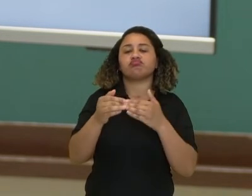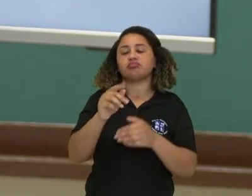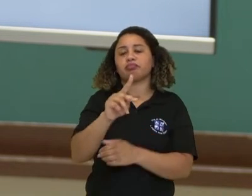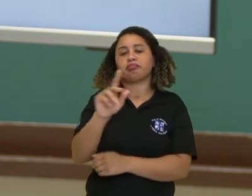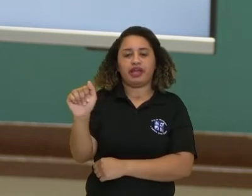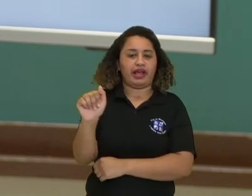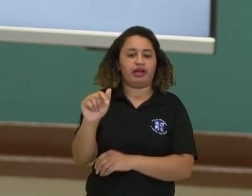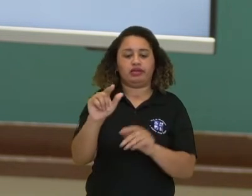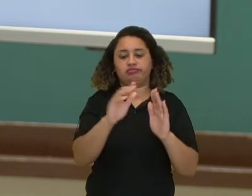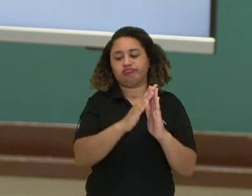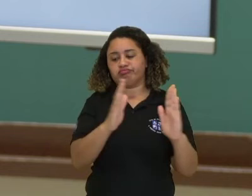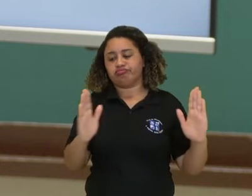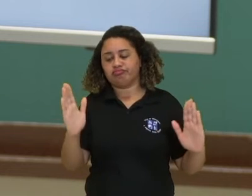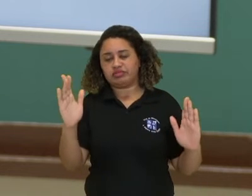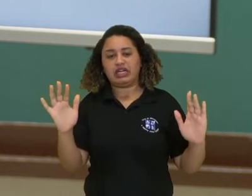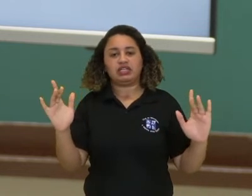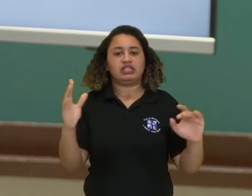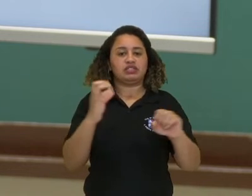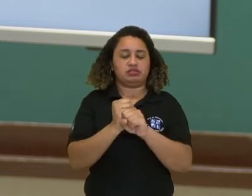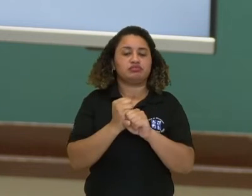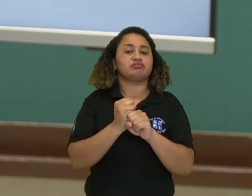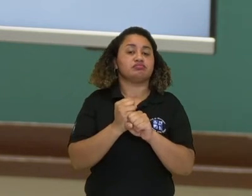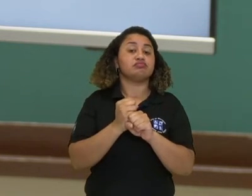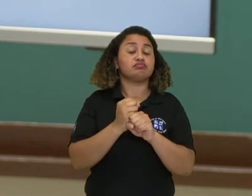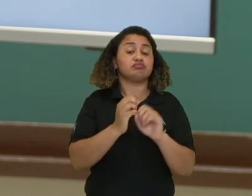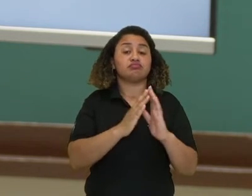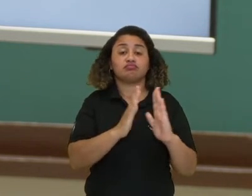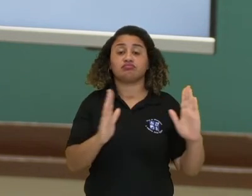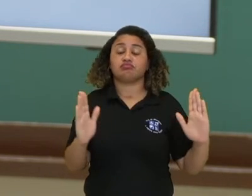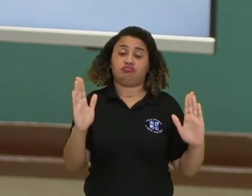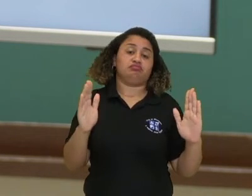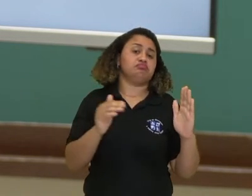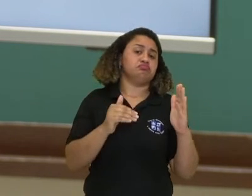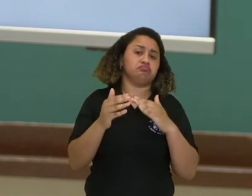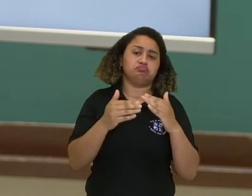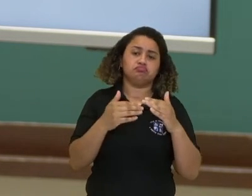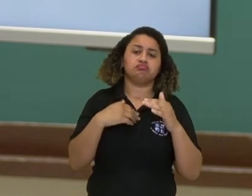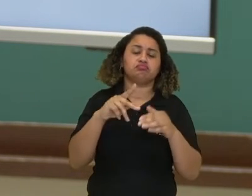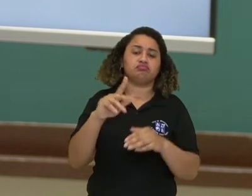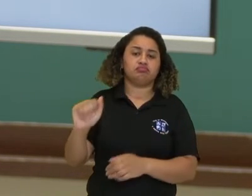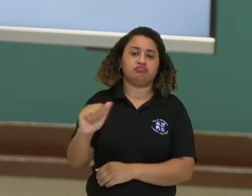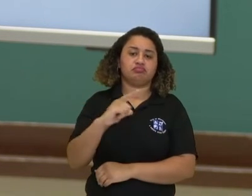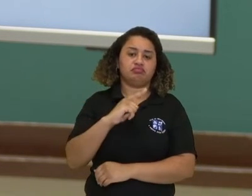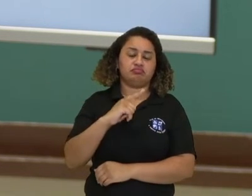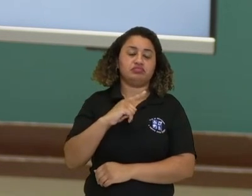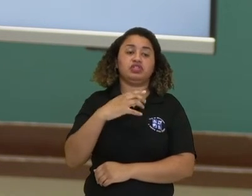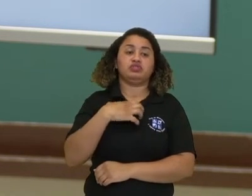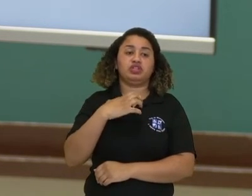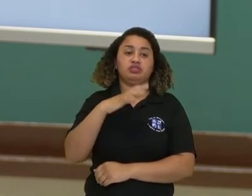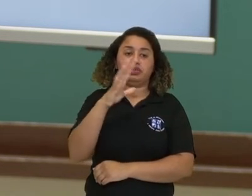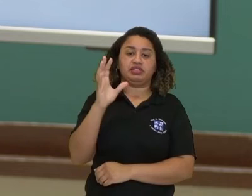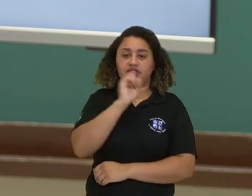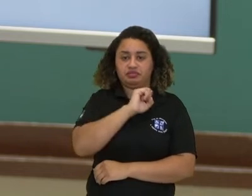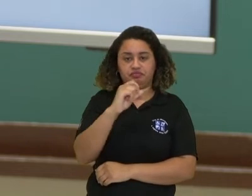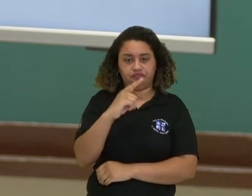Resolve rapidamente a soma dos termos de qualquer PA finita. Então, ela é mais rápida, mais ágil, né?